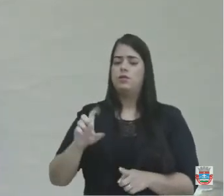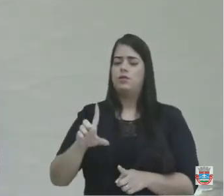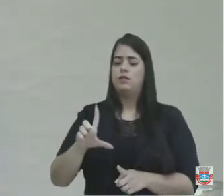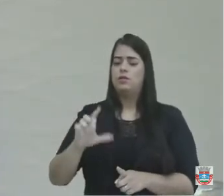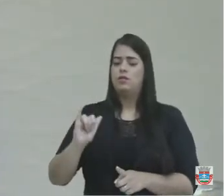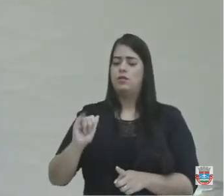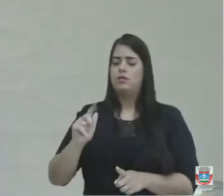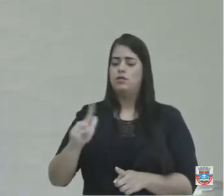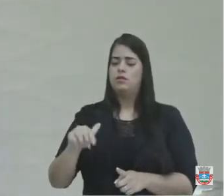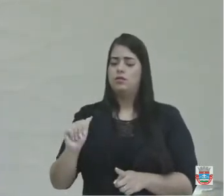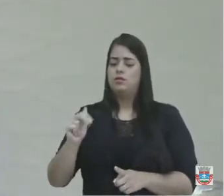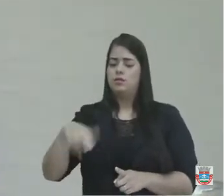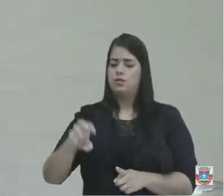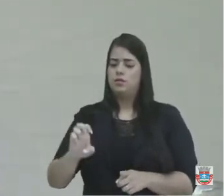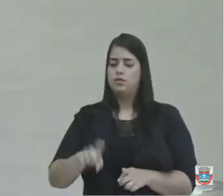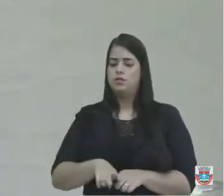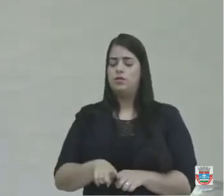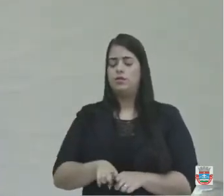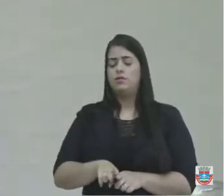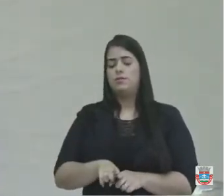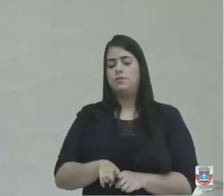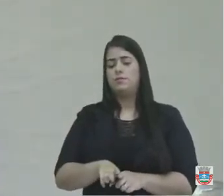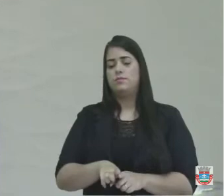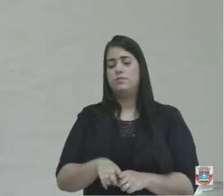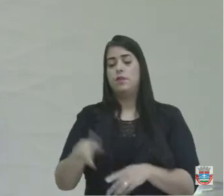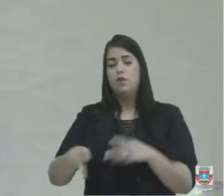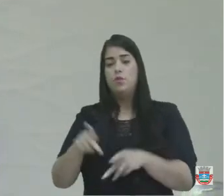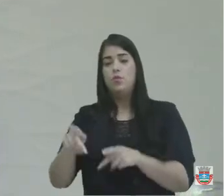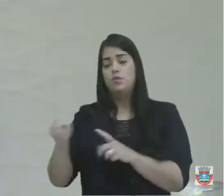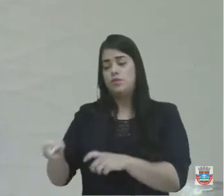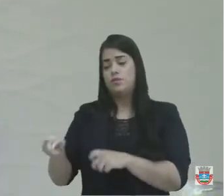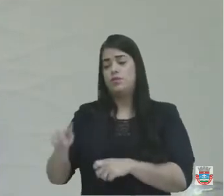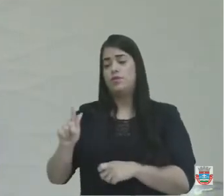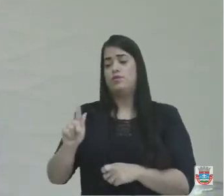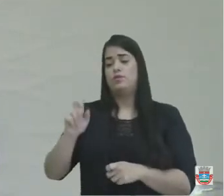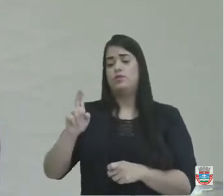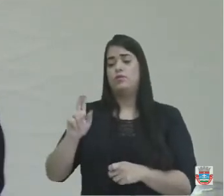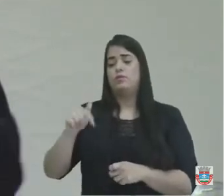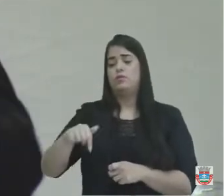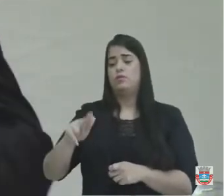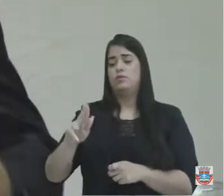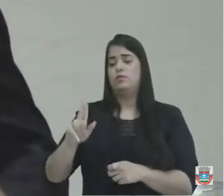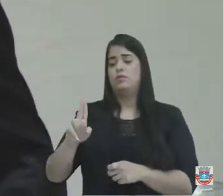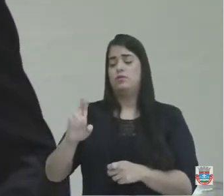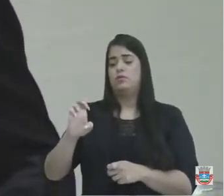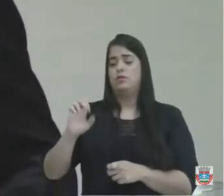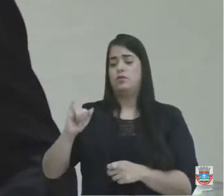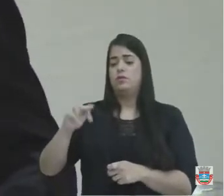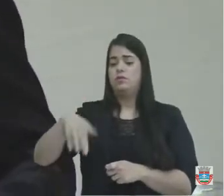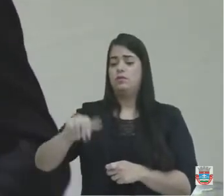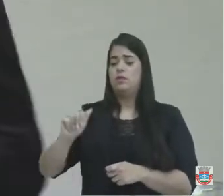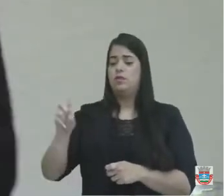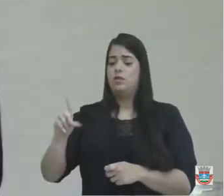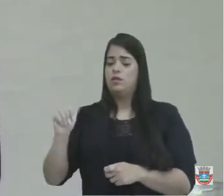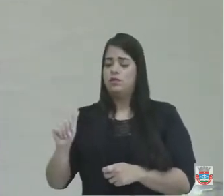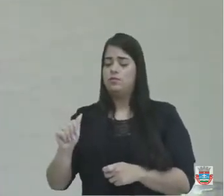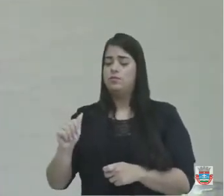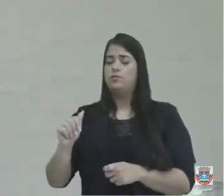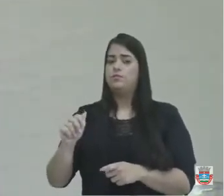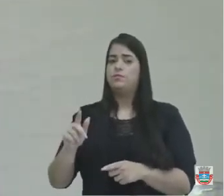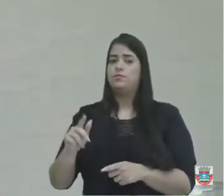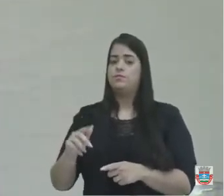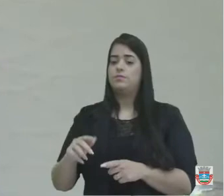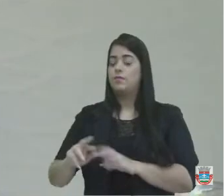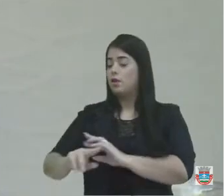Valença e assistir pela TV Web pessoal de Queimada Grande Gama Sul de novo Armazém milho Branco